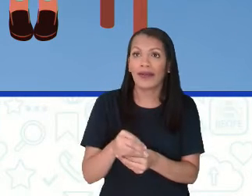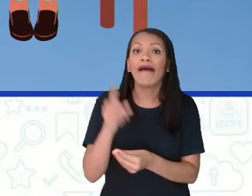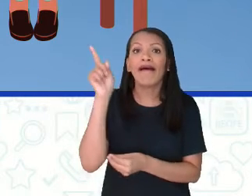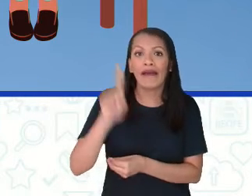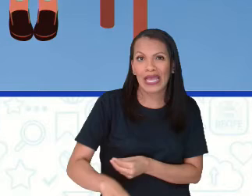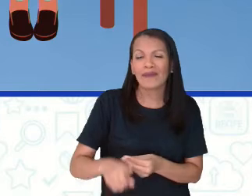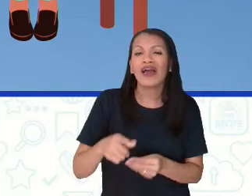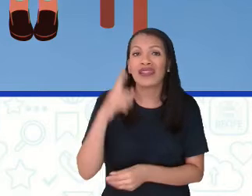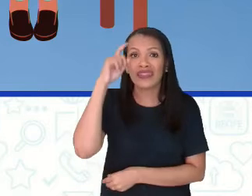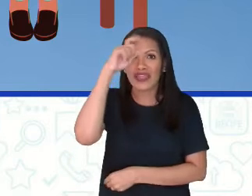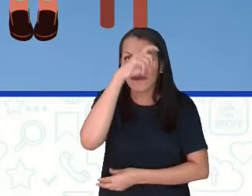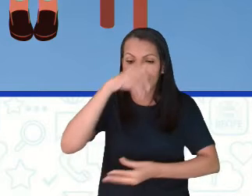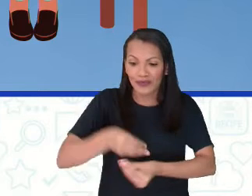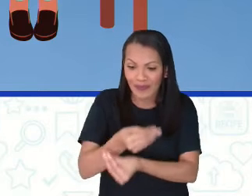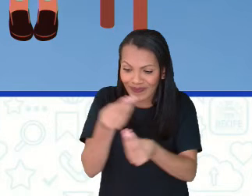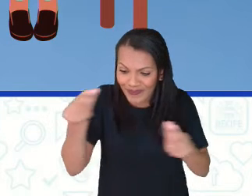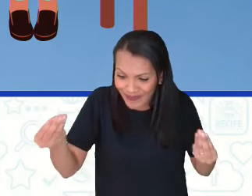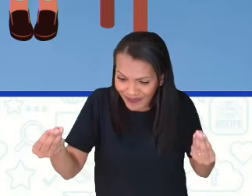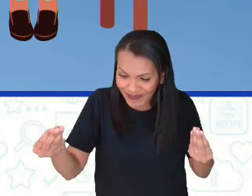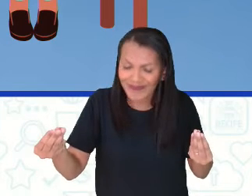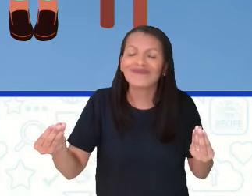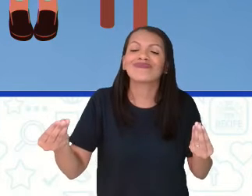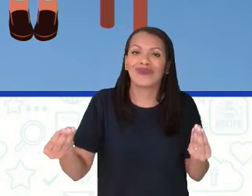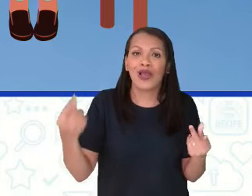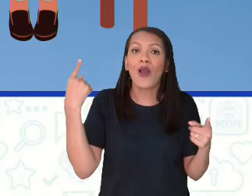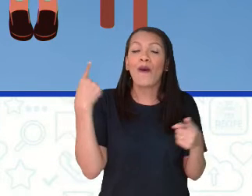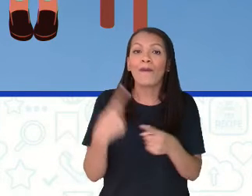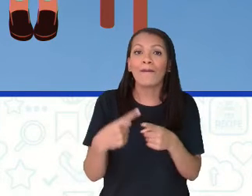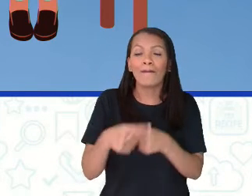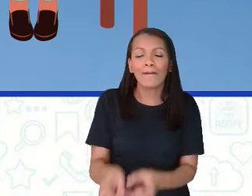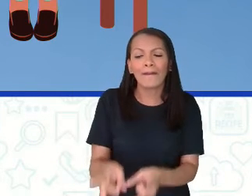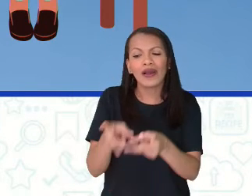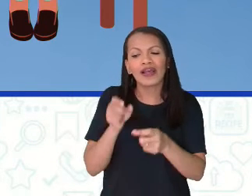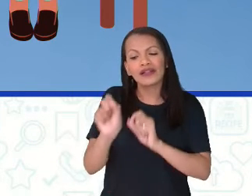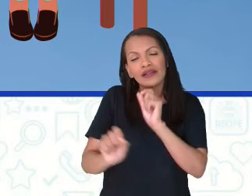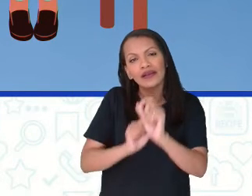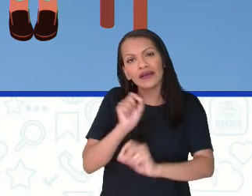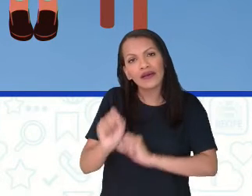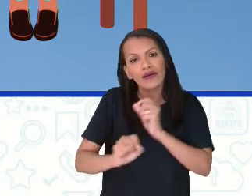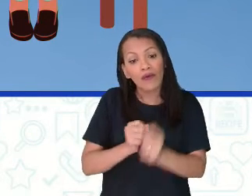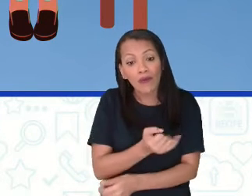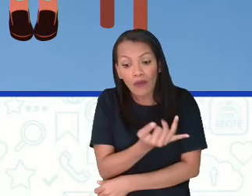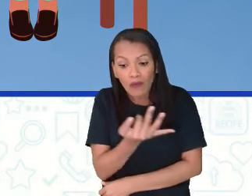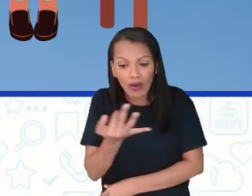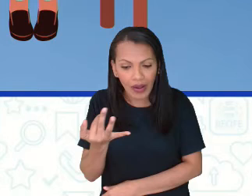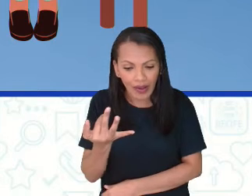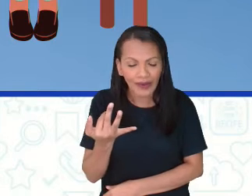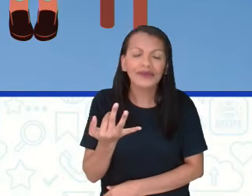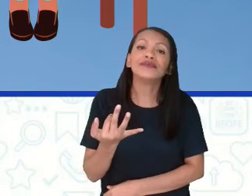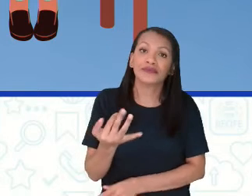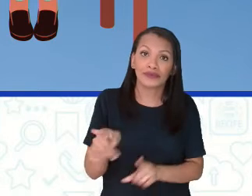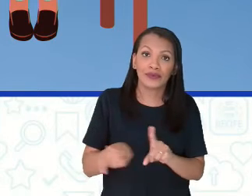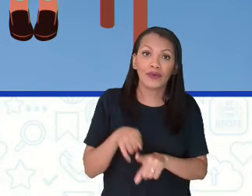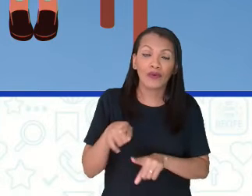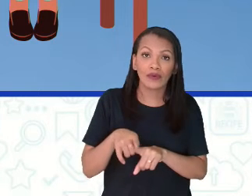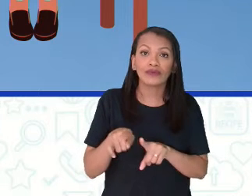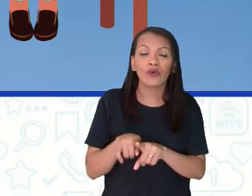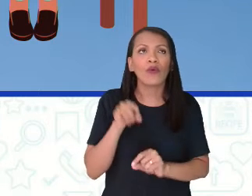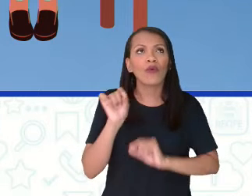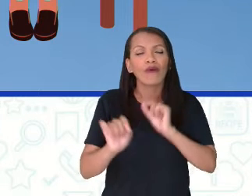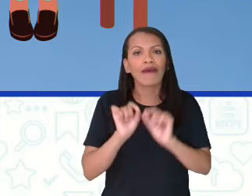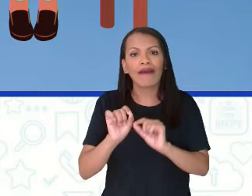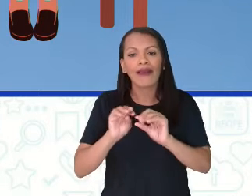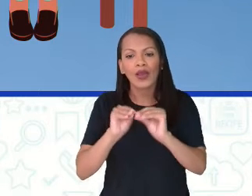separadas, simplesmente pela dificuldade de percepção de quais são e quantos são seus